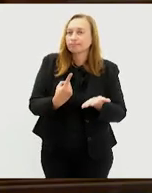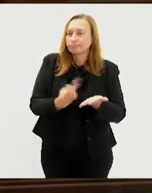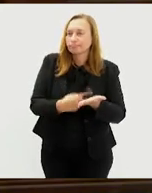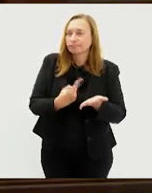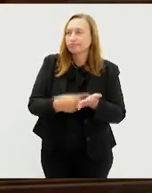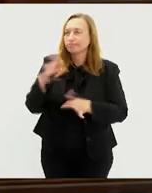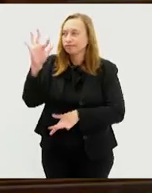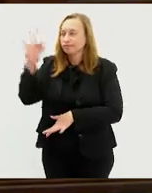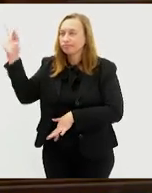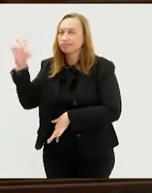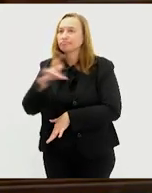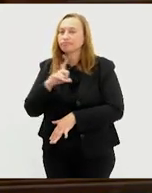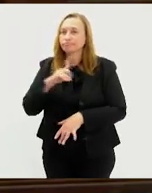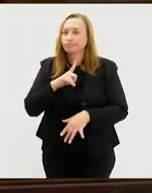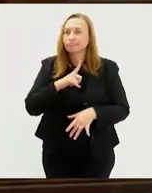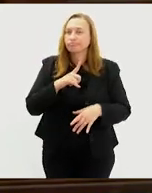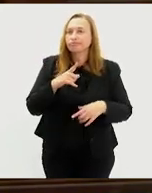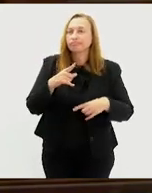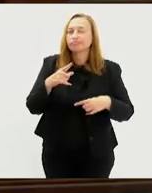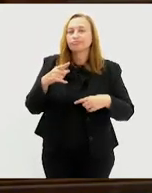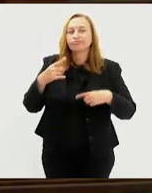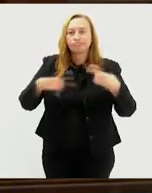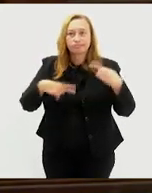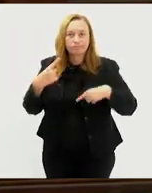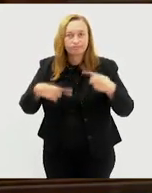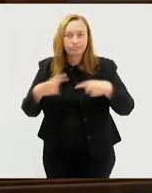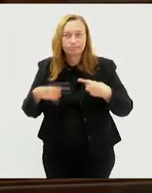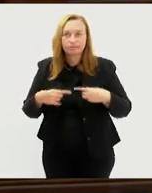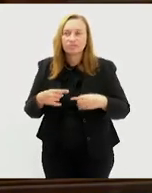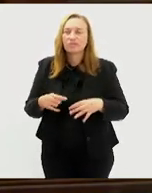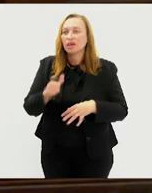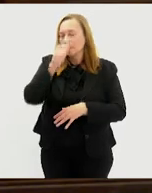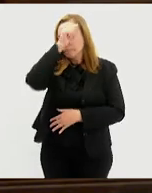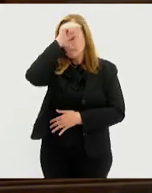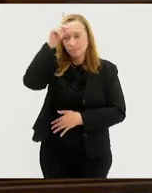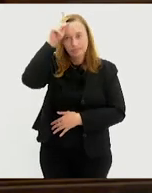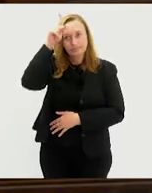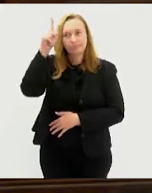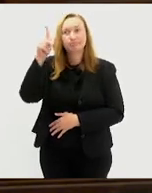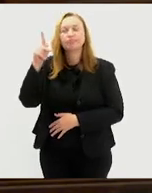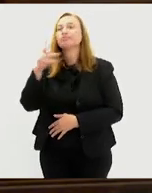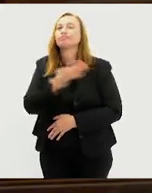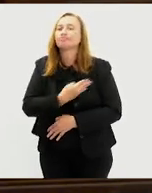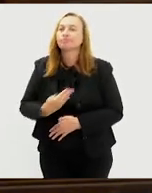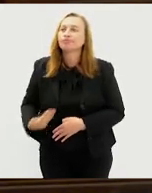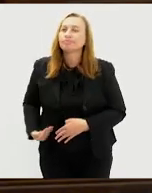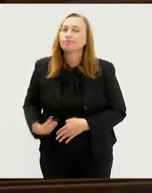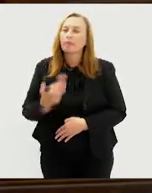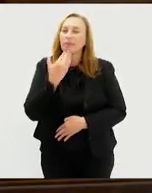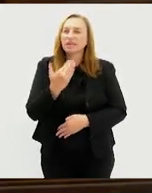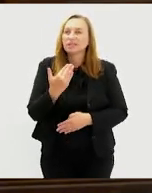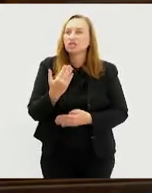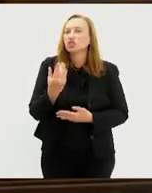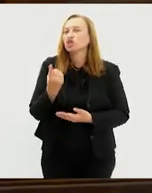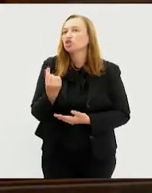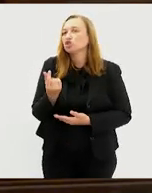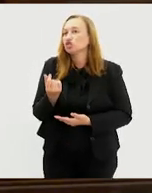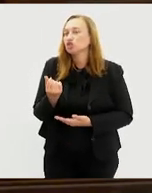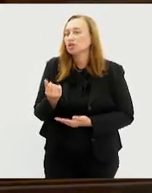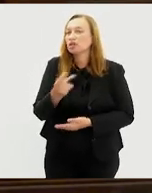política de Pires na mão de prefeitos e governadores a pedir dinheiro ao presidente da